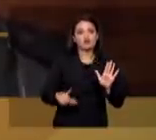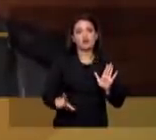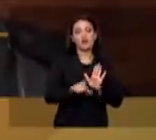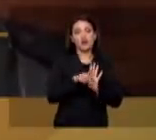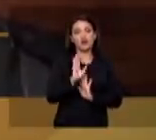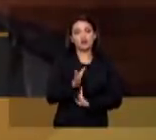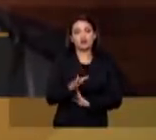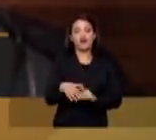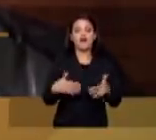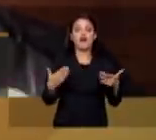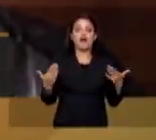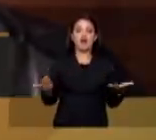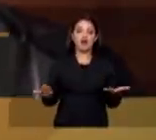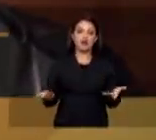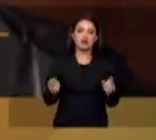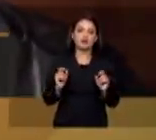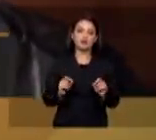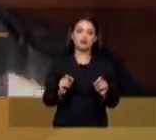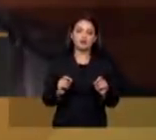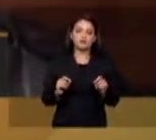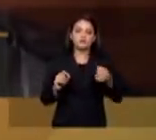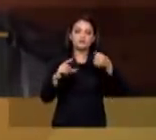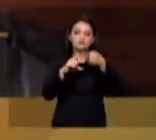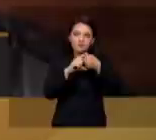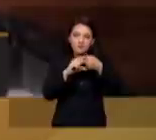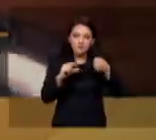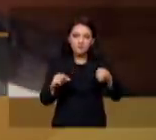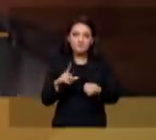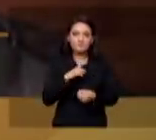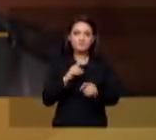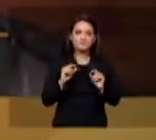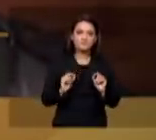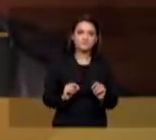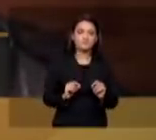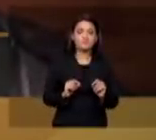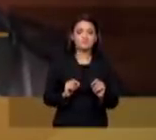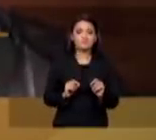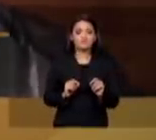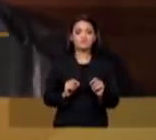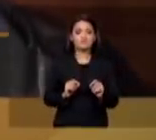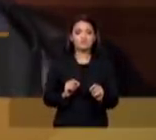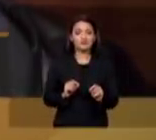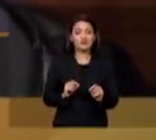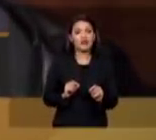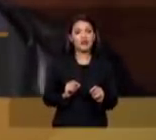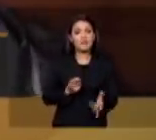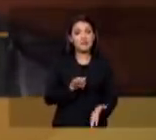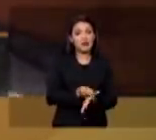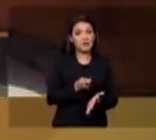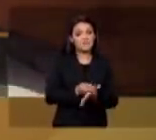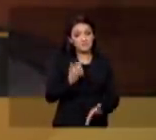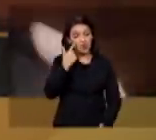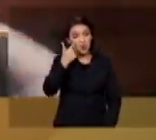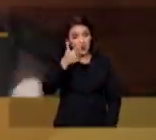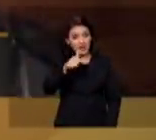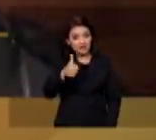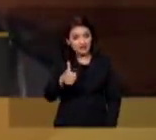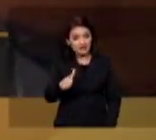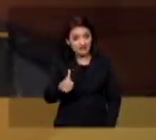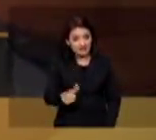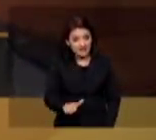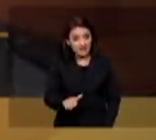dúvida alguma, é que o dispositivo incide para impor análise de exceção de suspeição